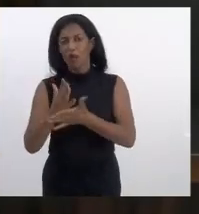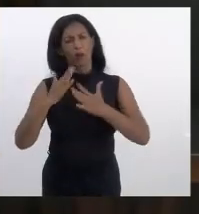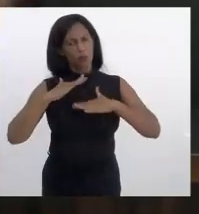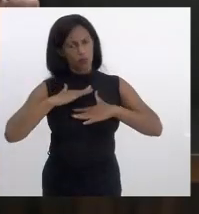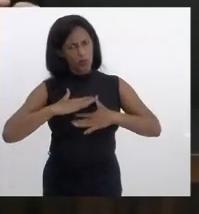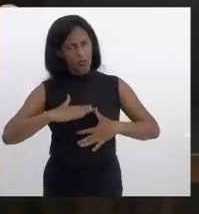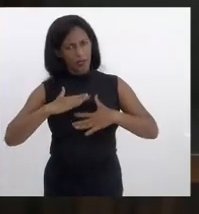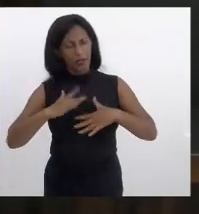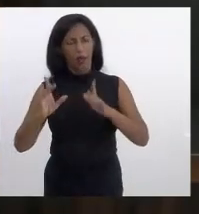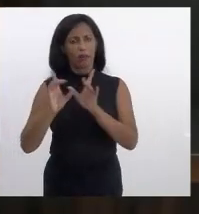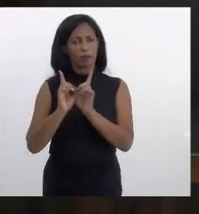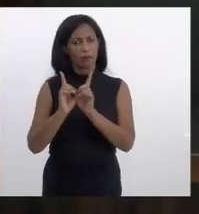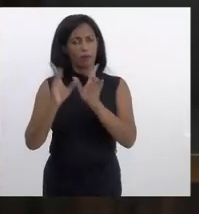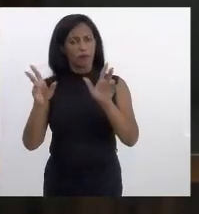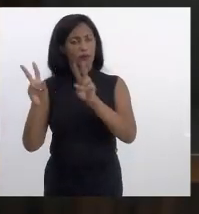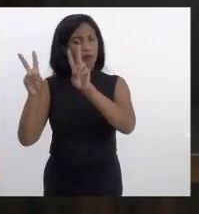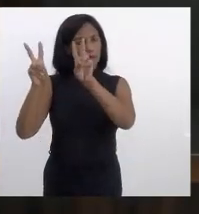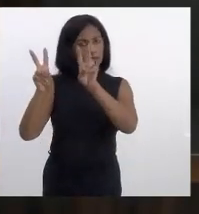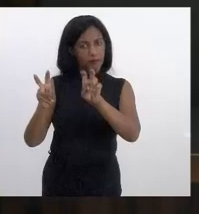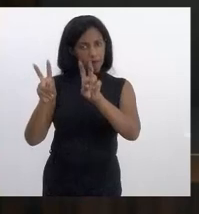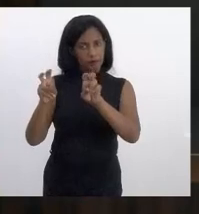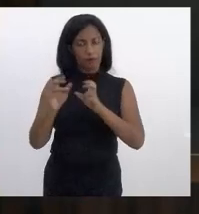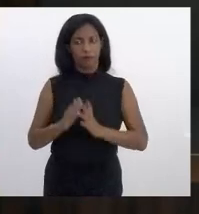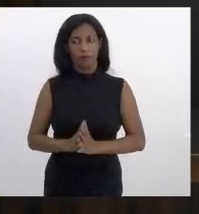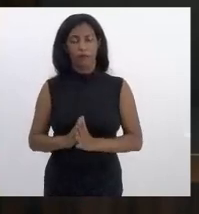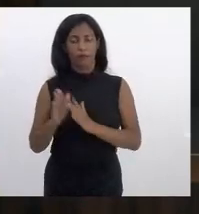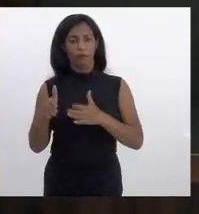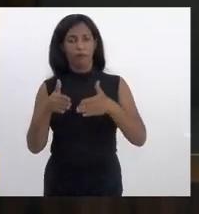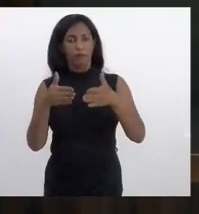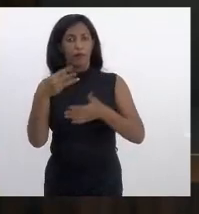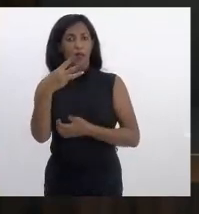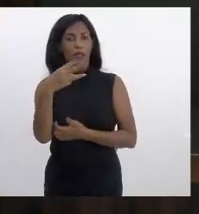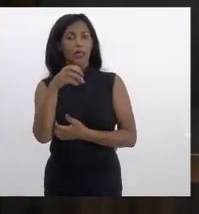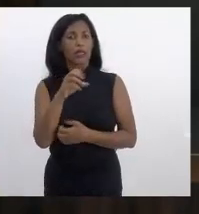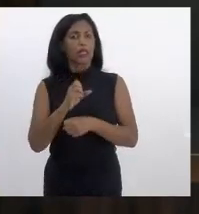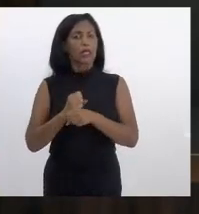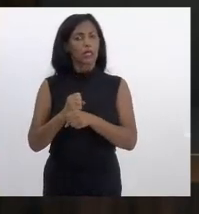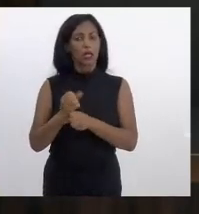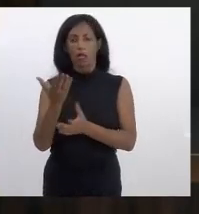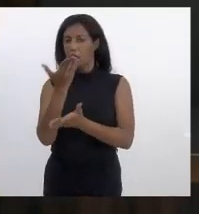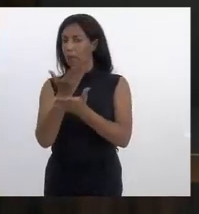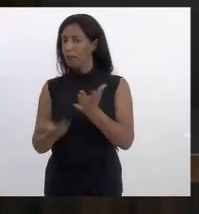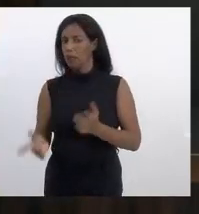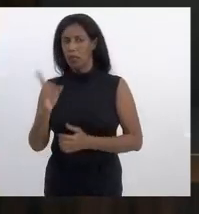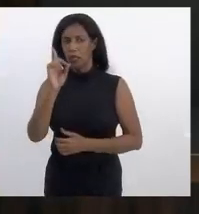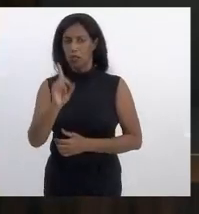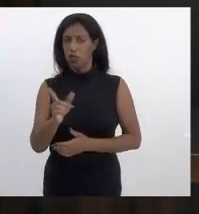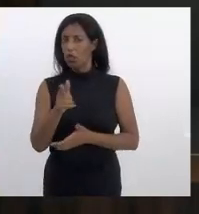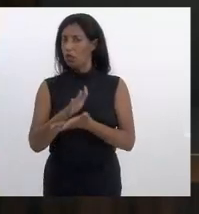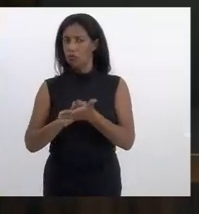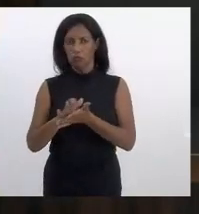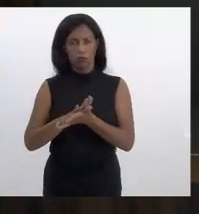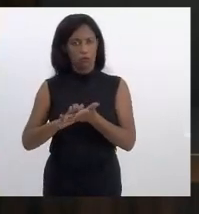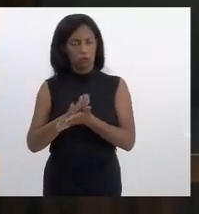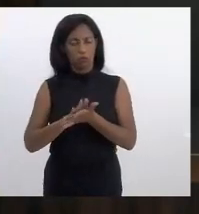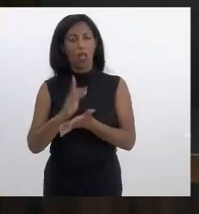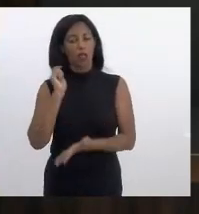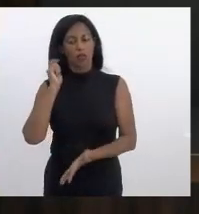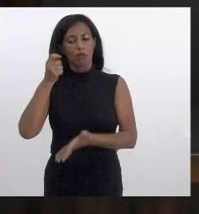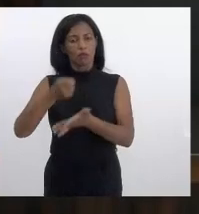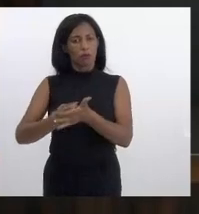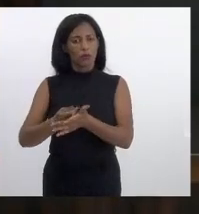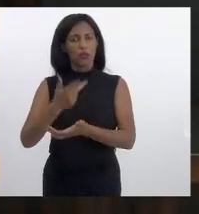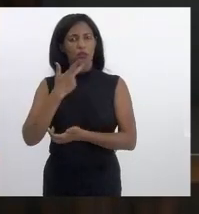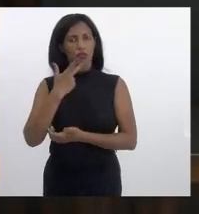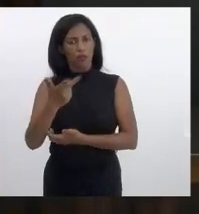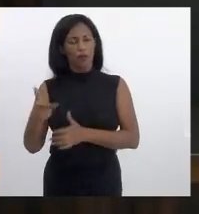tranquilidade muito a democracia sobre esse tema a questão dos 30 anos não vão perder direitos mas já debatemos esse martelo